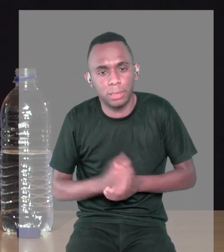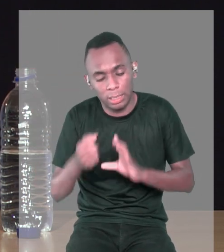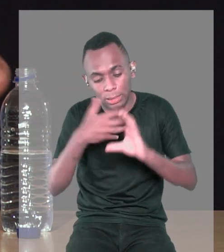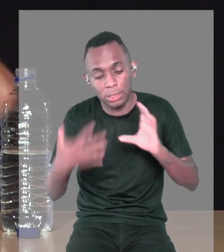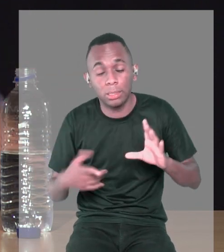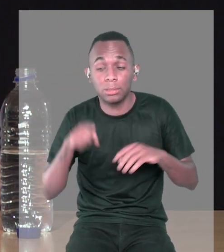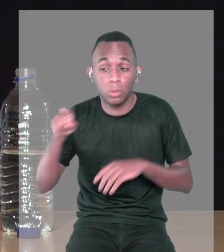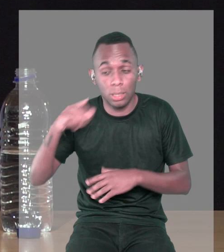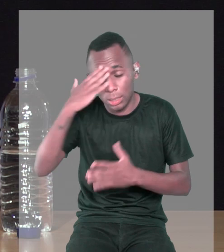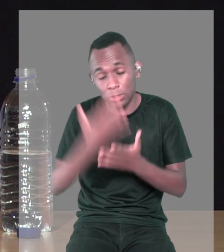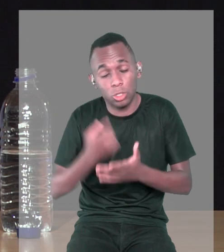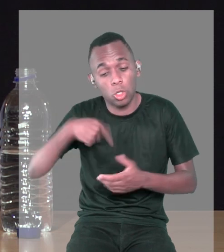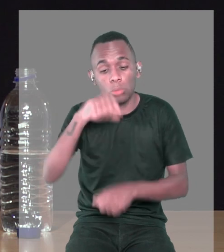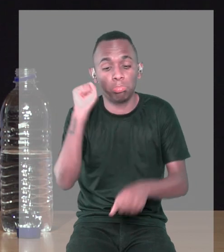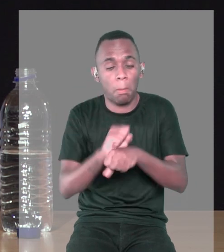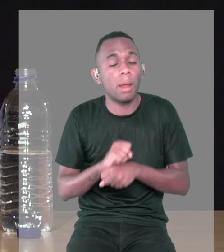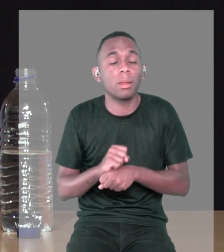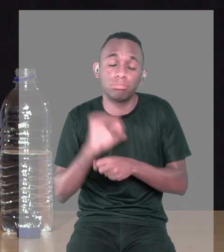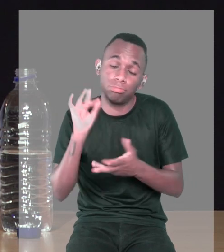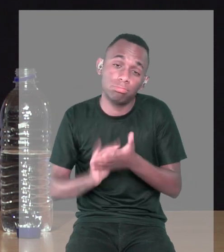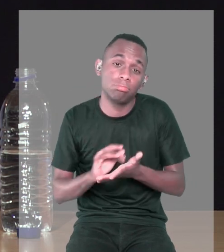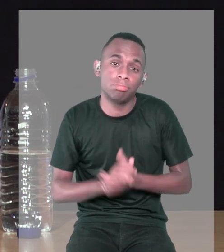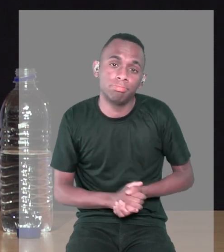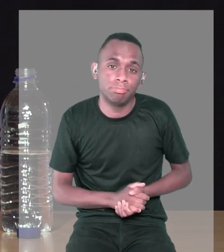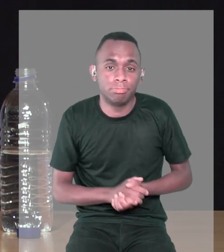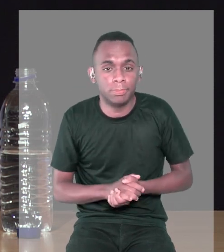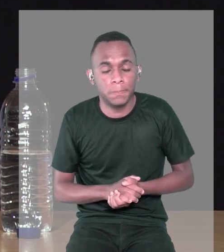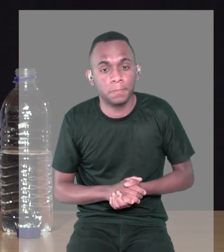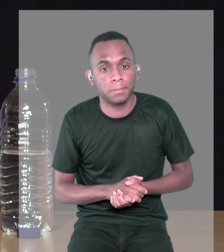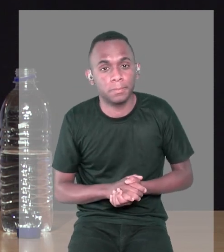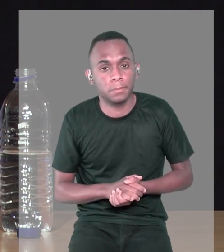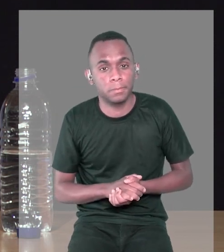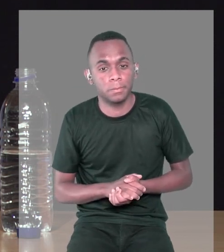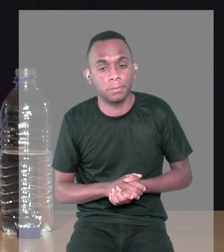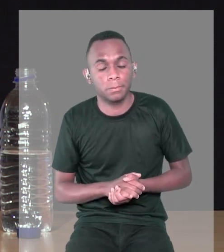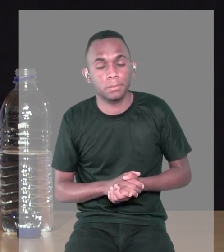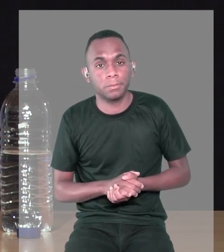graça. A tese dele é que nós estaríamos completamente resignados a isso.